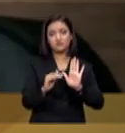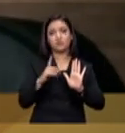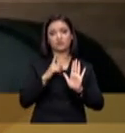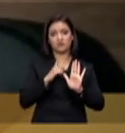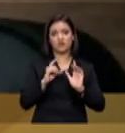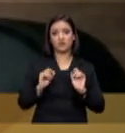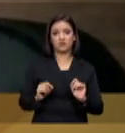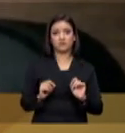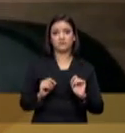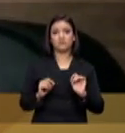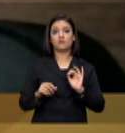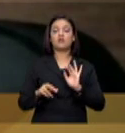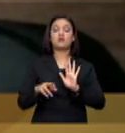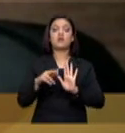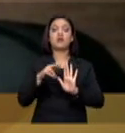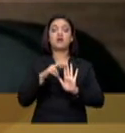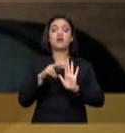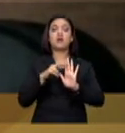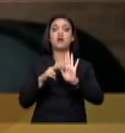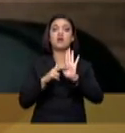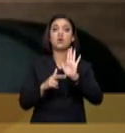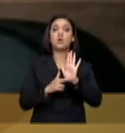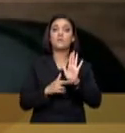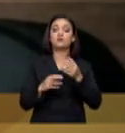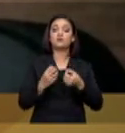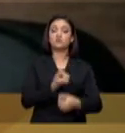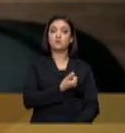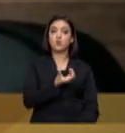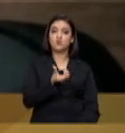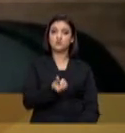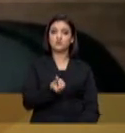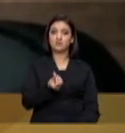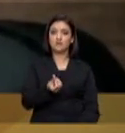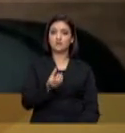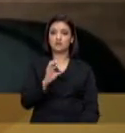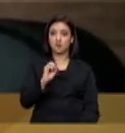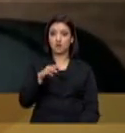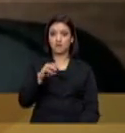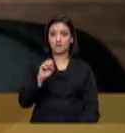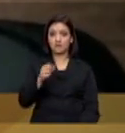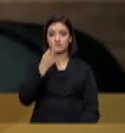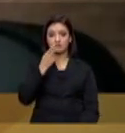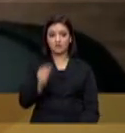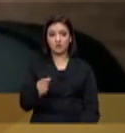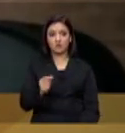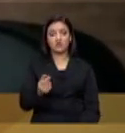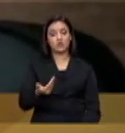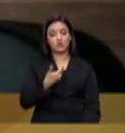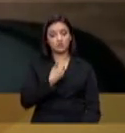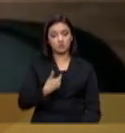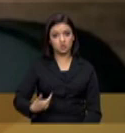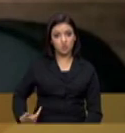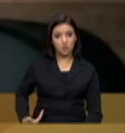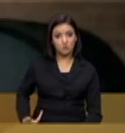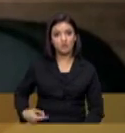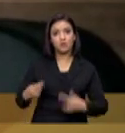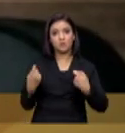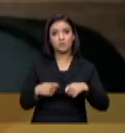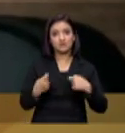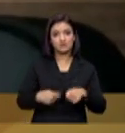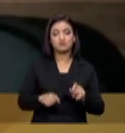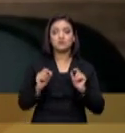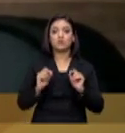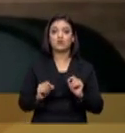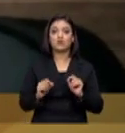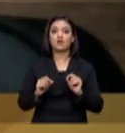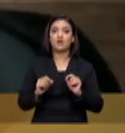a Recomendação 6 da OMS, os governos devem ser atores-chave no desenvolvimento de